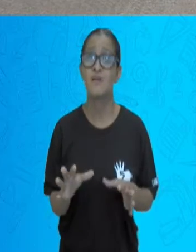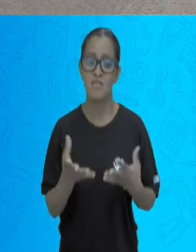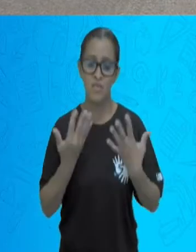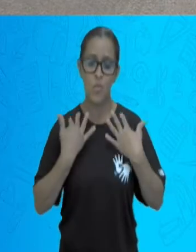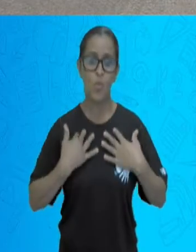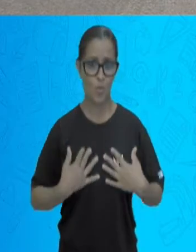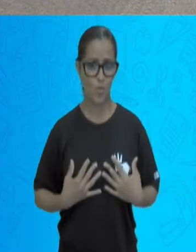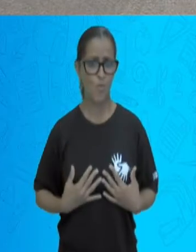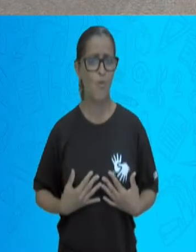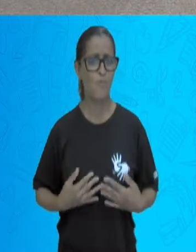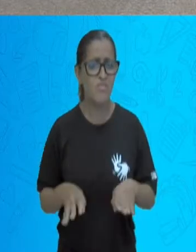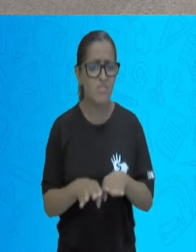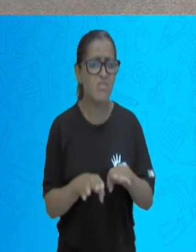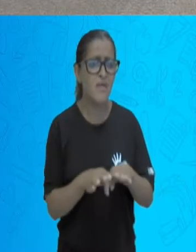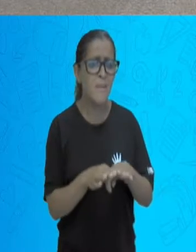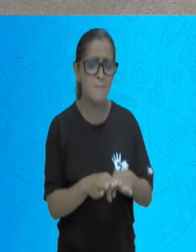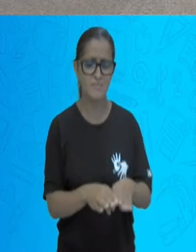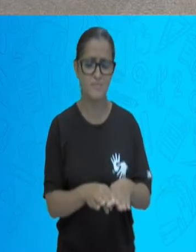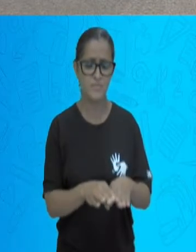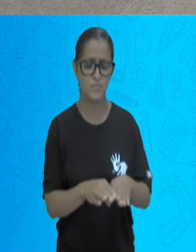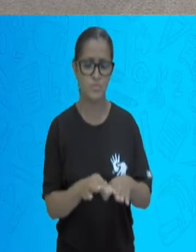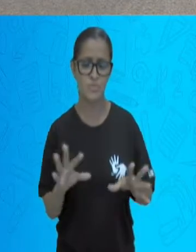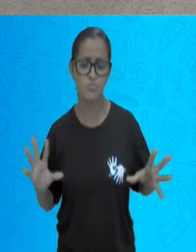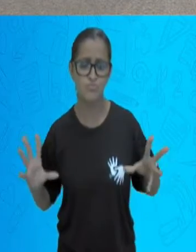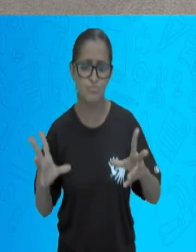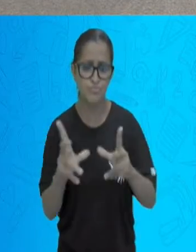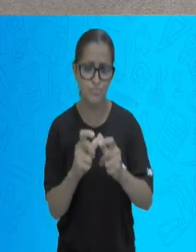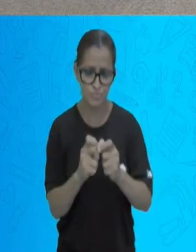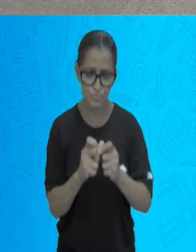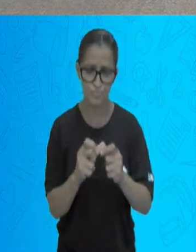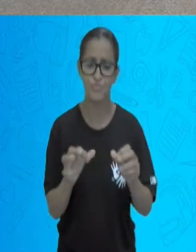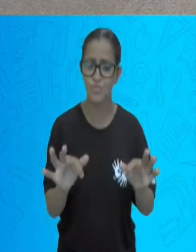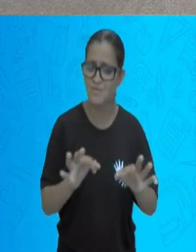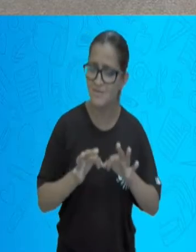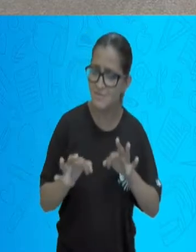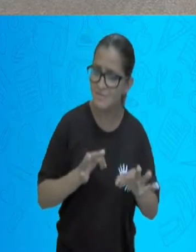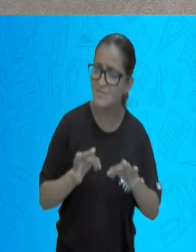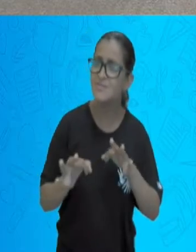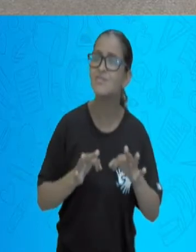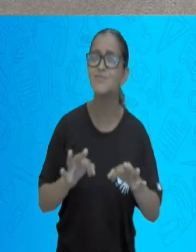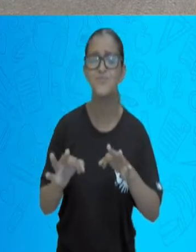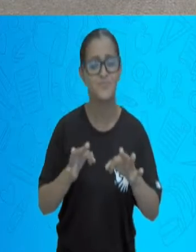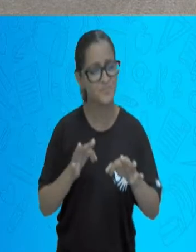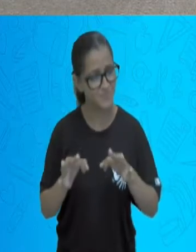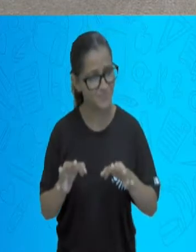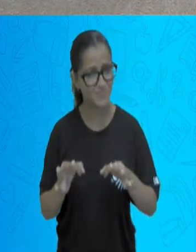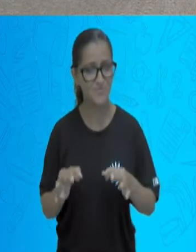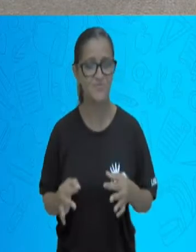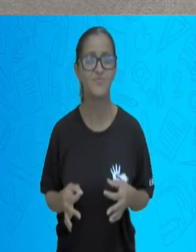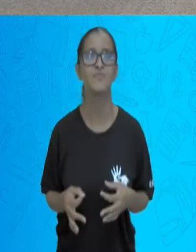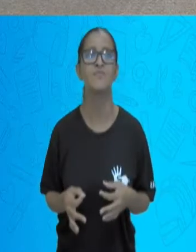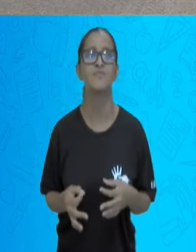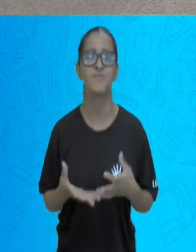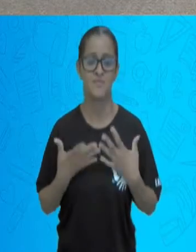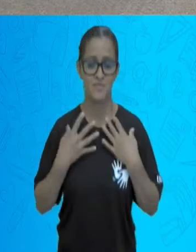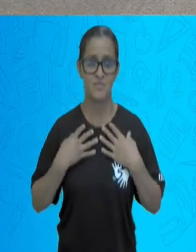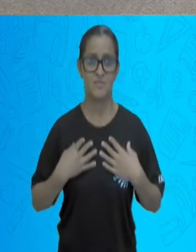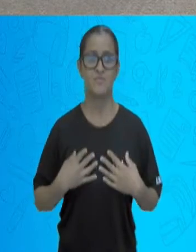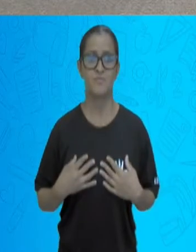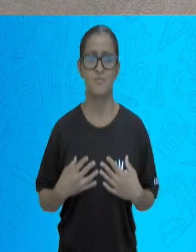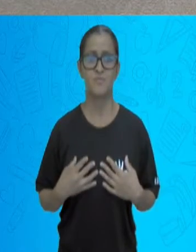casa, lá naquela tubulação onde passam os fios. Hoje em dia são usados um tipo de cano que